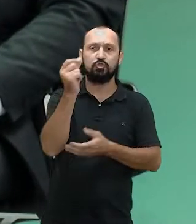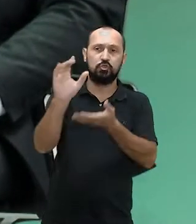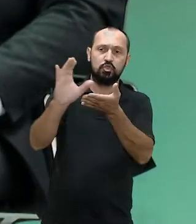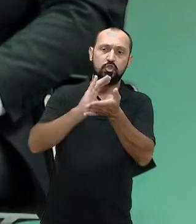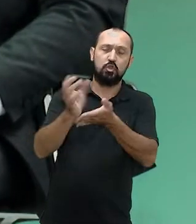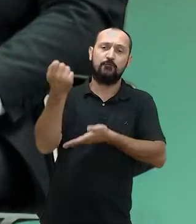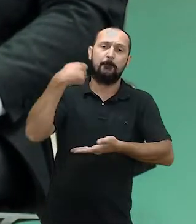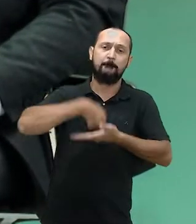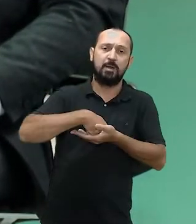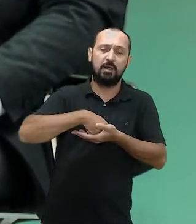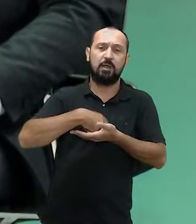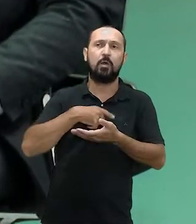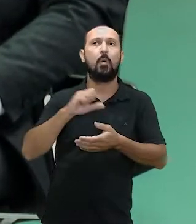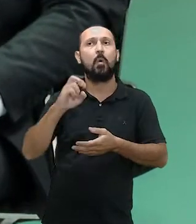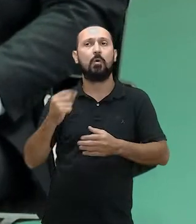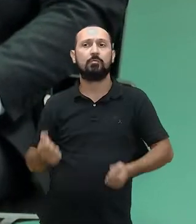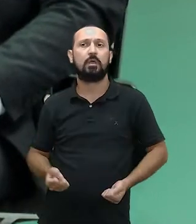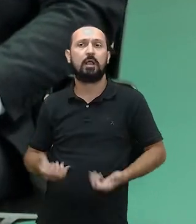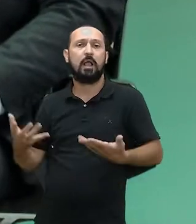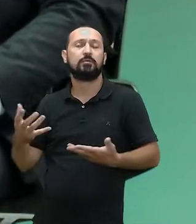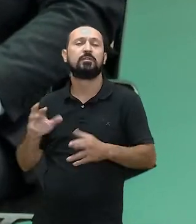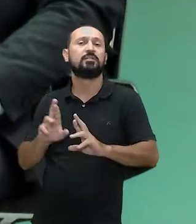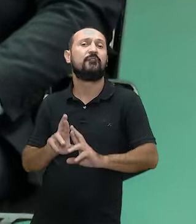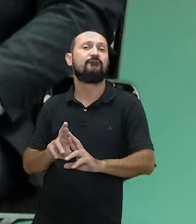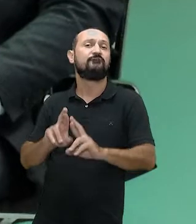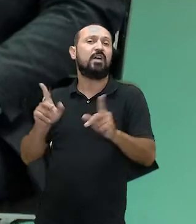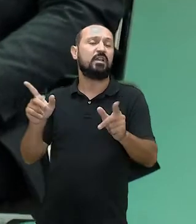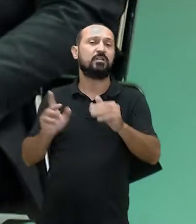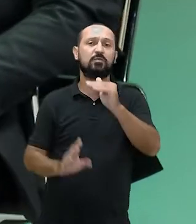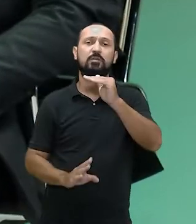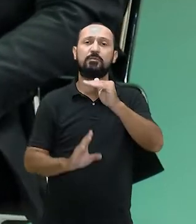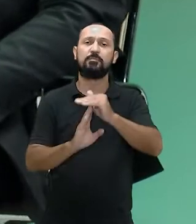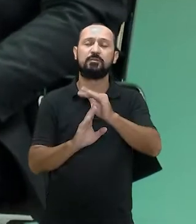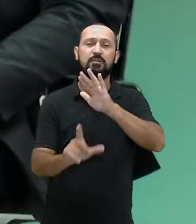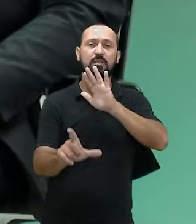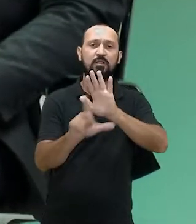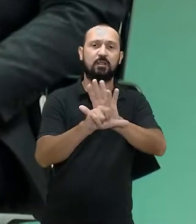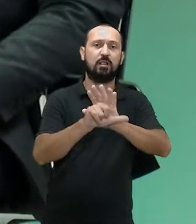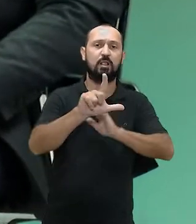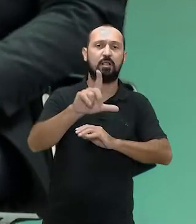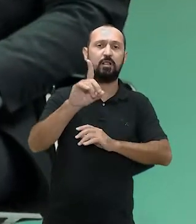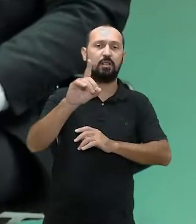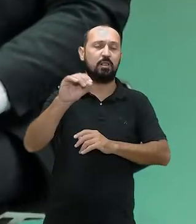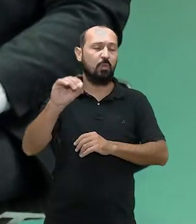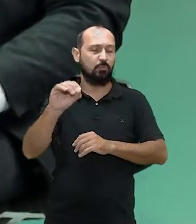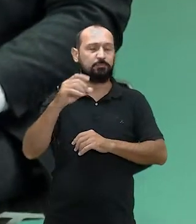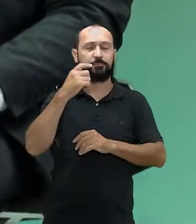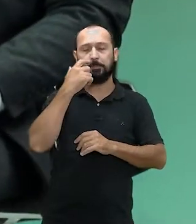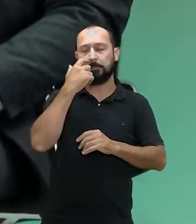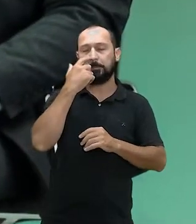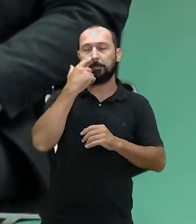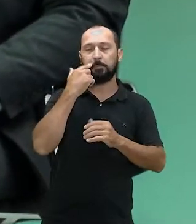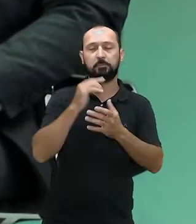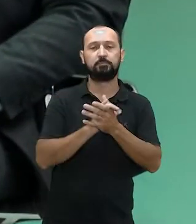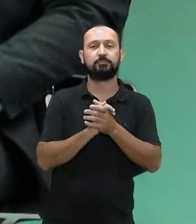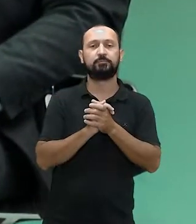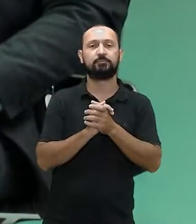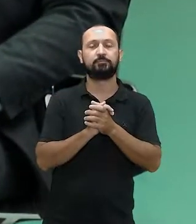receita, prever gastos, empenhos que fogem dos limites previstos na LDO. A LDO pode dizer